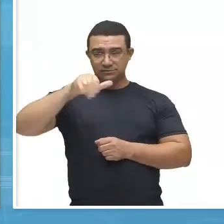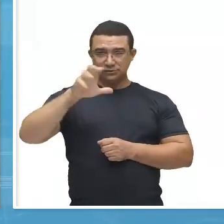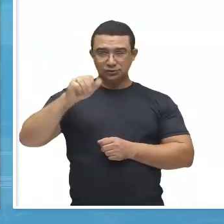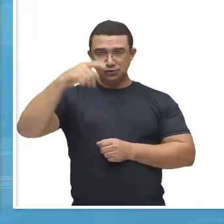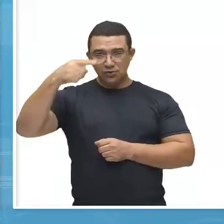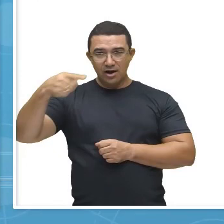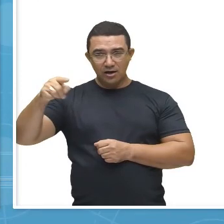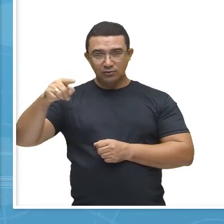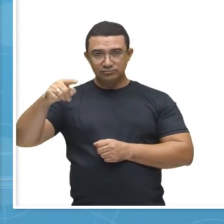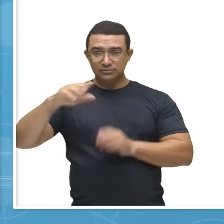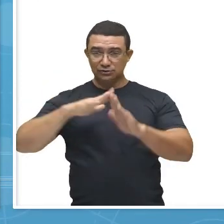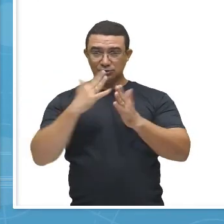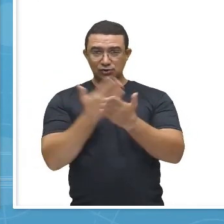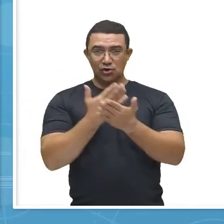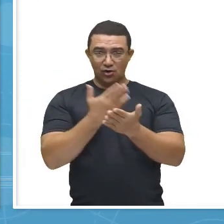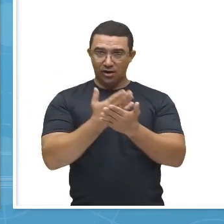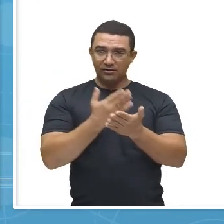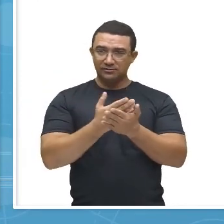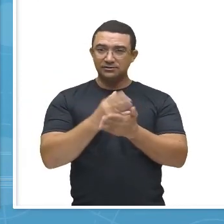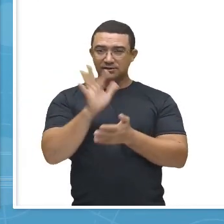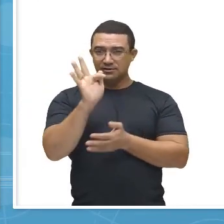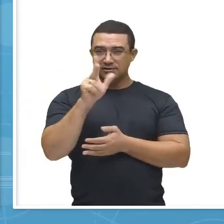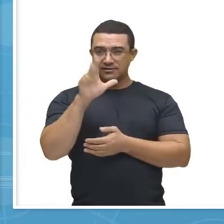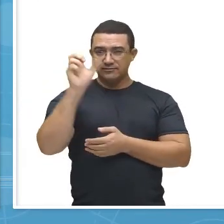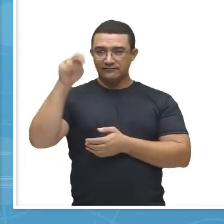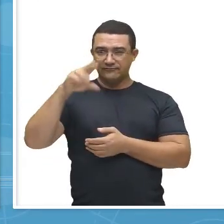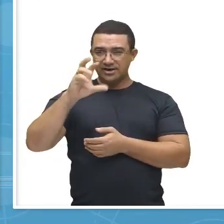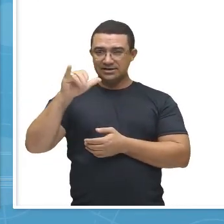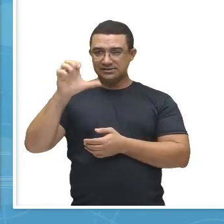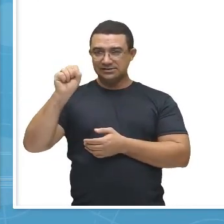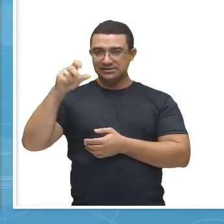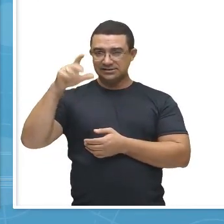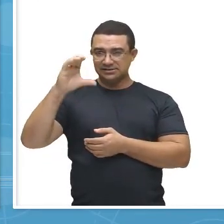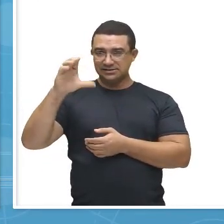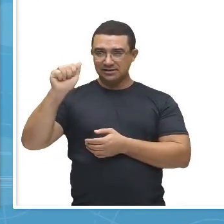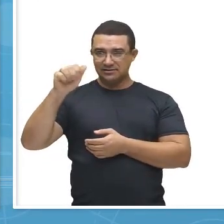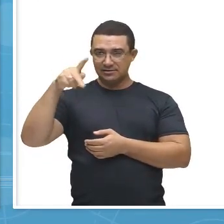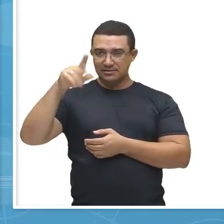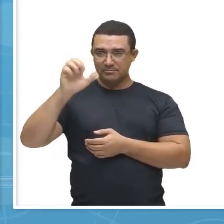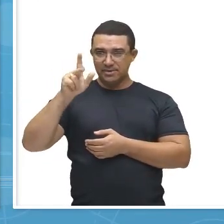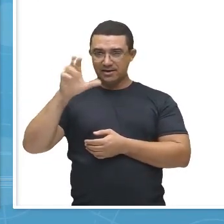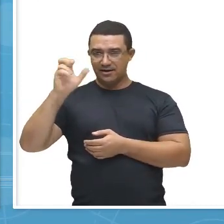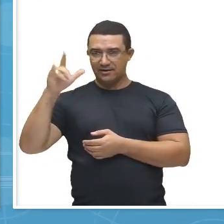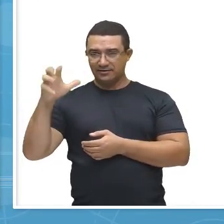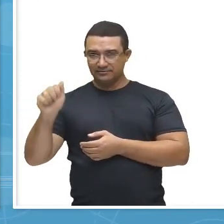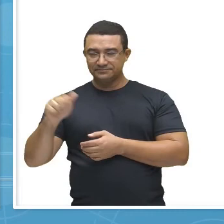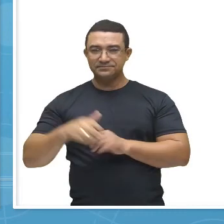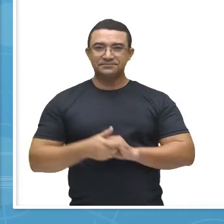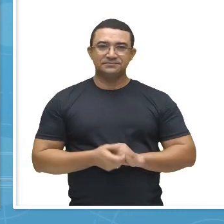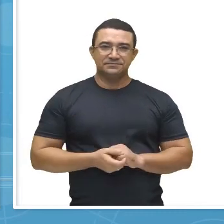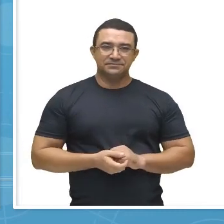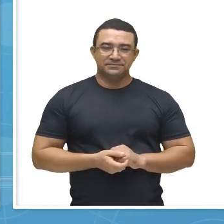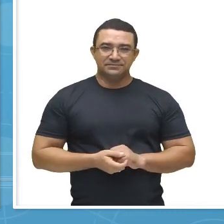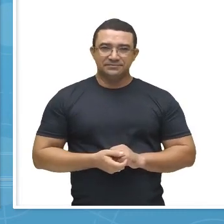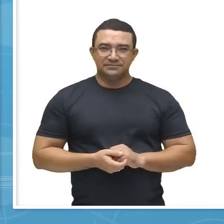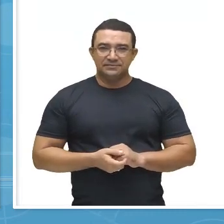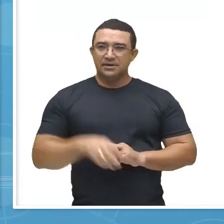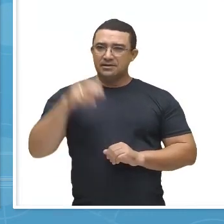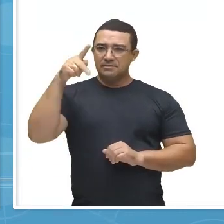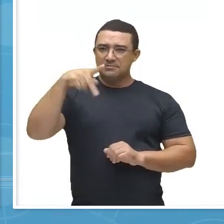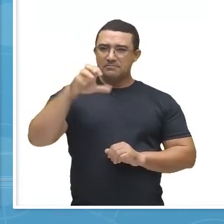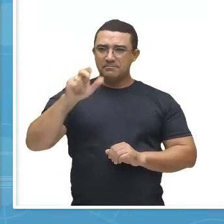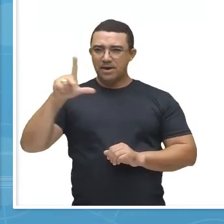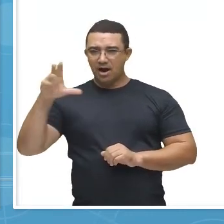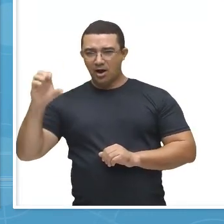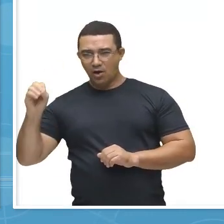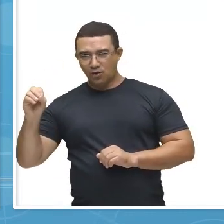Municipal, professora Francisca Pereira de Araújo, Rebeca Lima, da Escola Letícia de Campos, né? Paulo Lima,